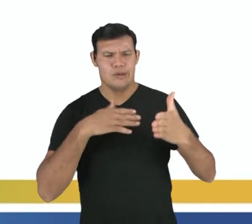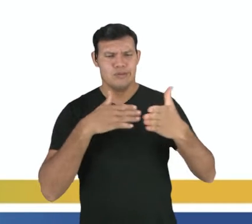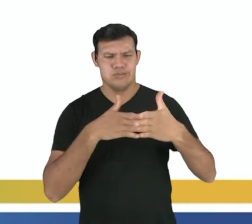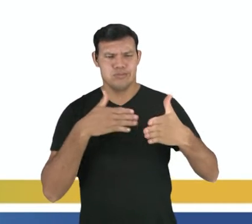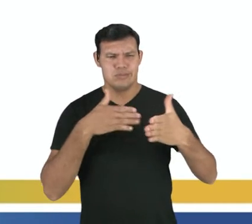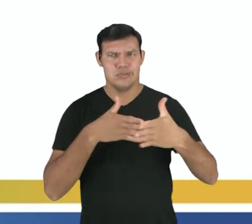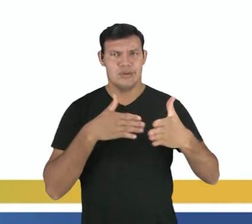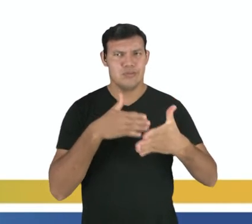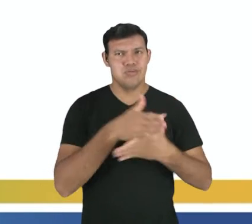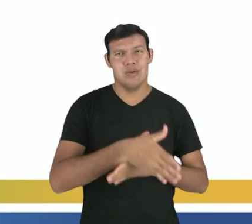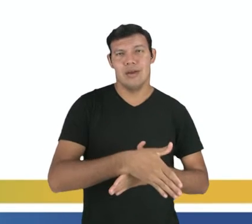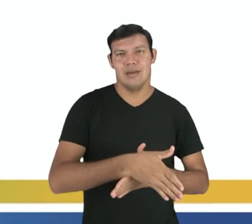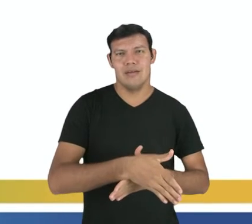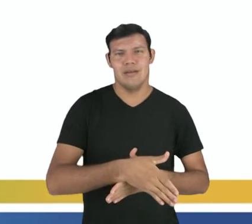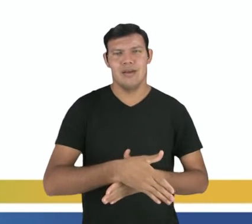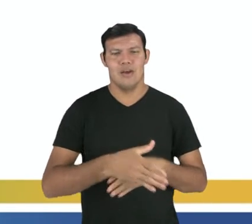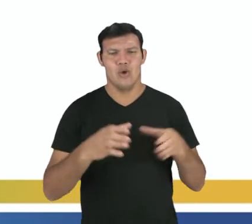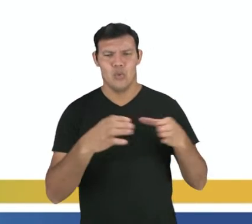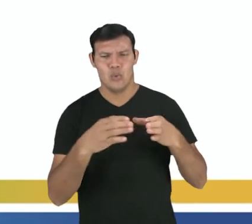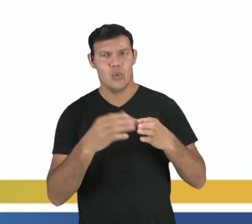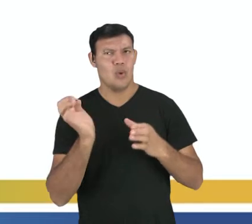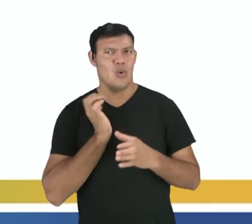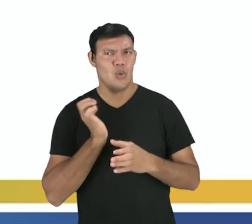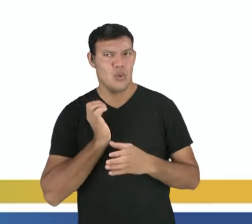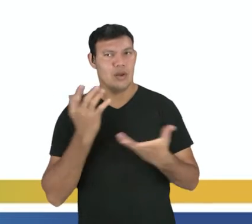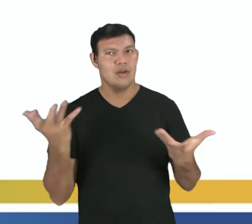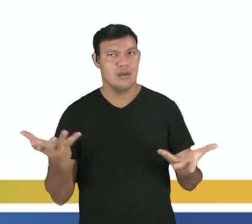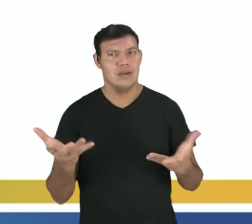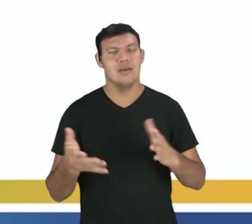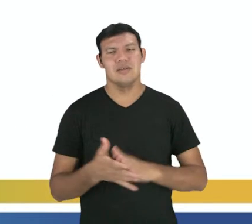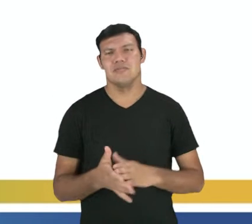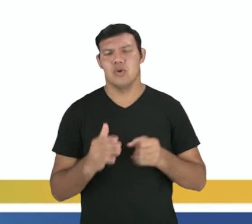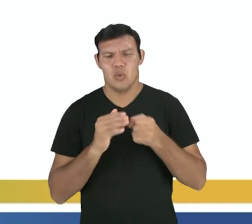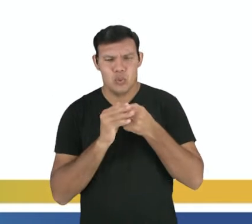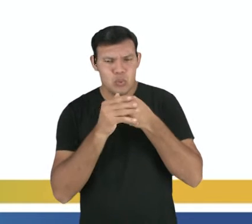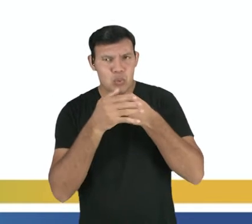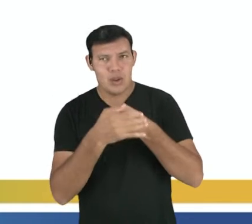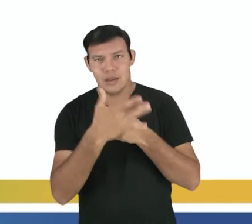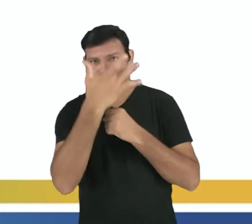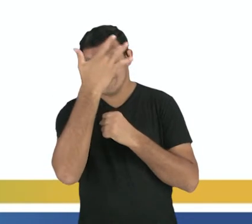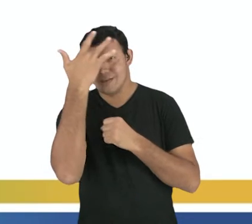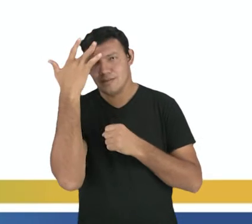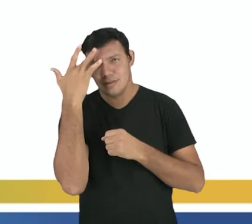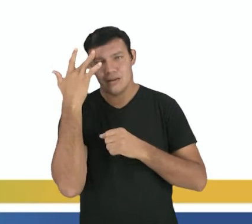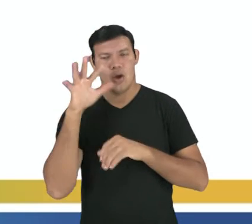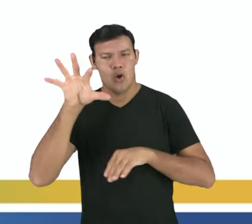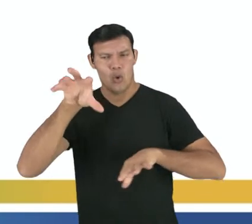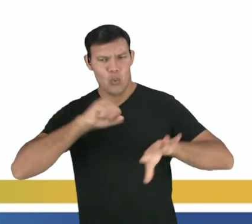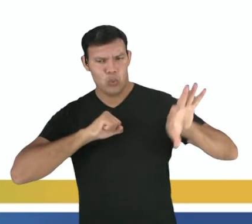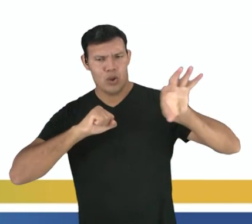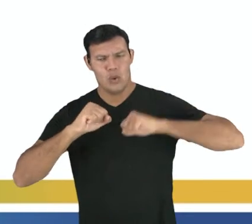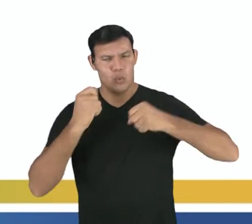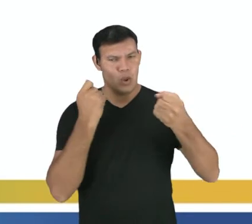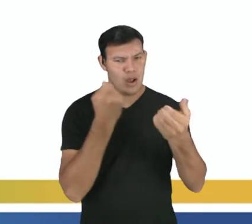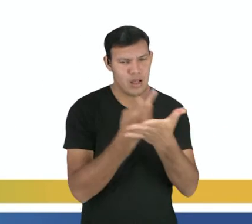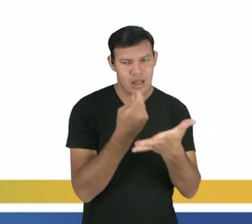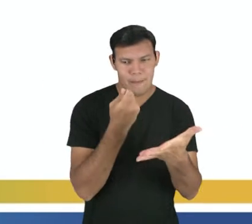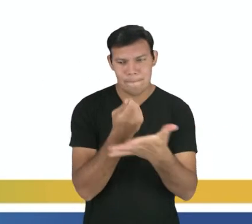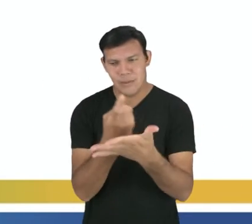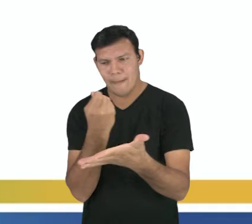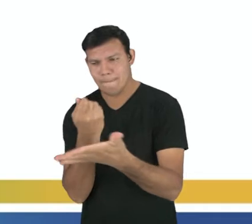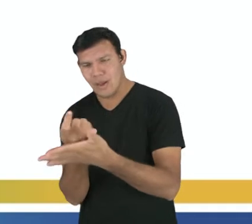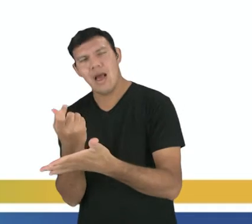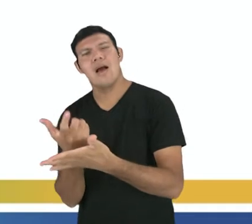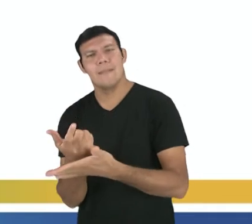ruptura com a corte e aí, de forma anônima, as pessoas passaram a comprar os folhetins ali,